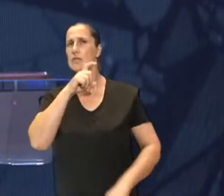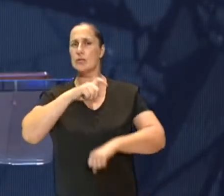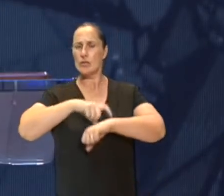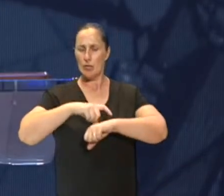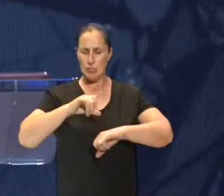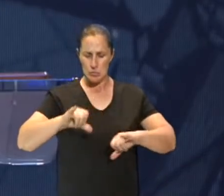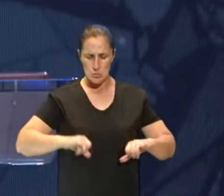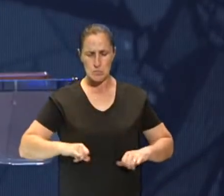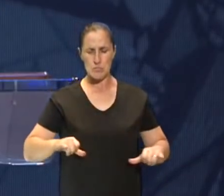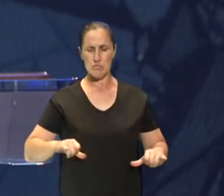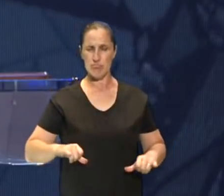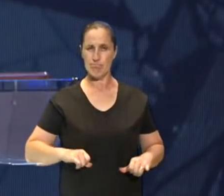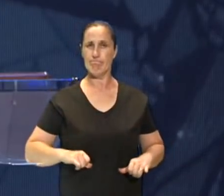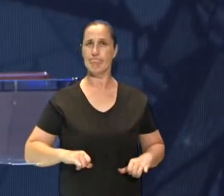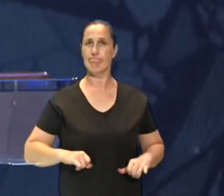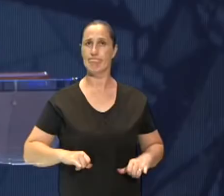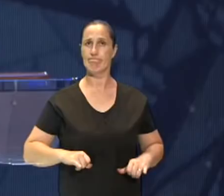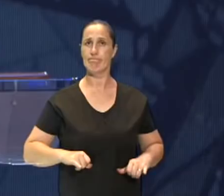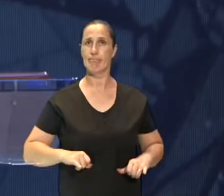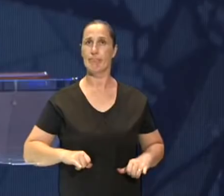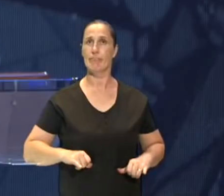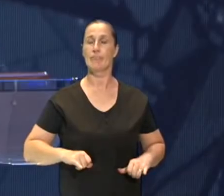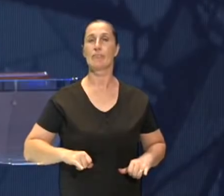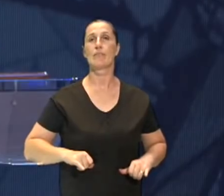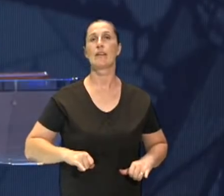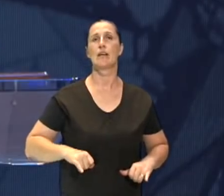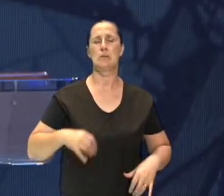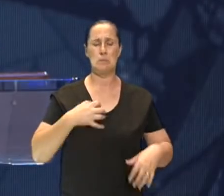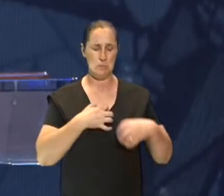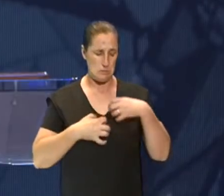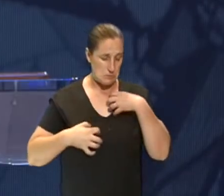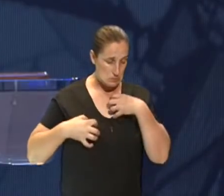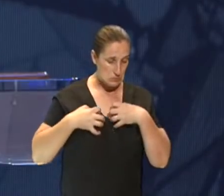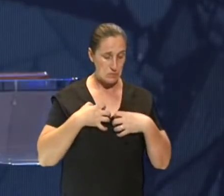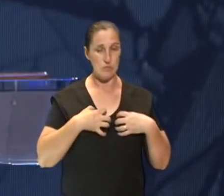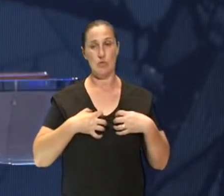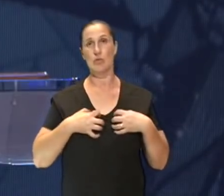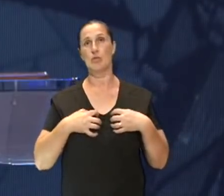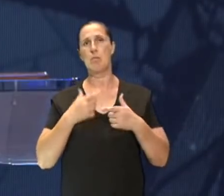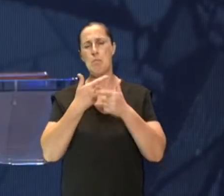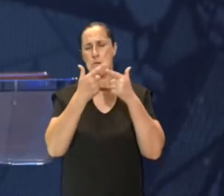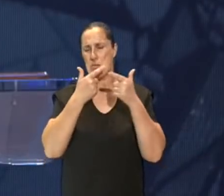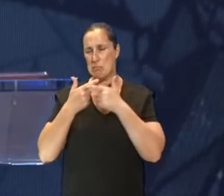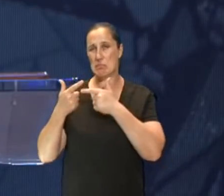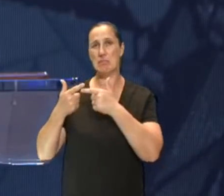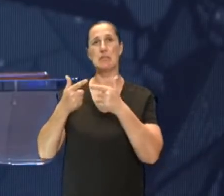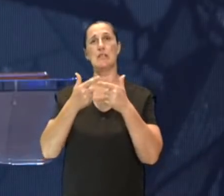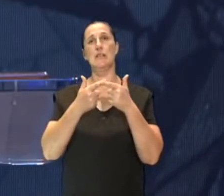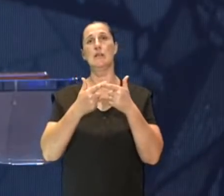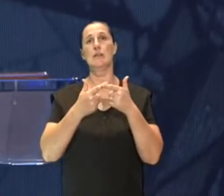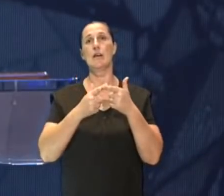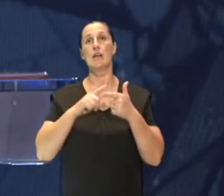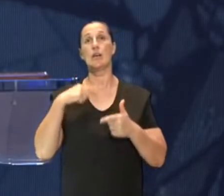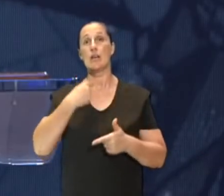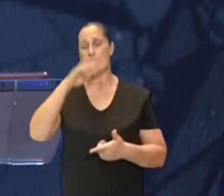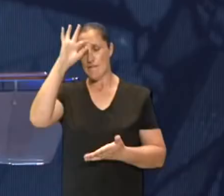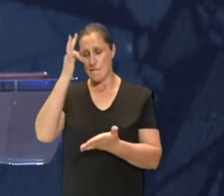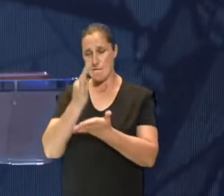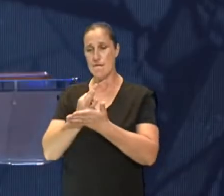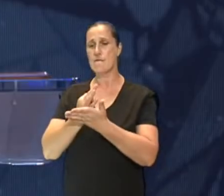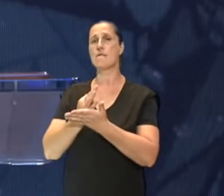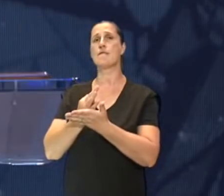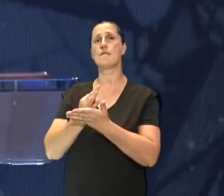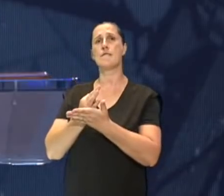sofrendo, quando a gente está passando por lutas, por aflições, e é nessa hora que a nossa fé é provada, se nós confiamos